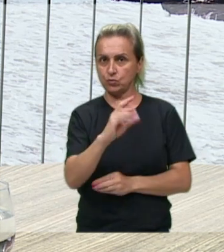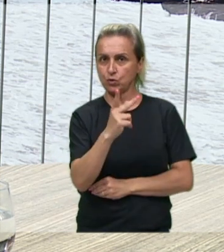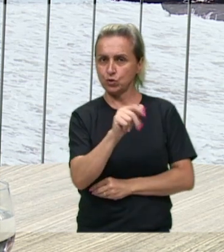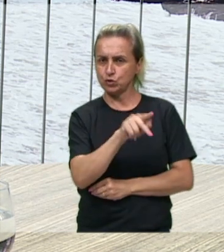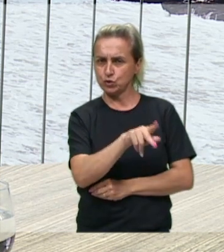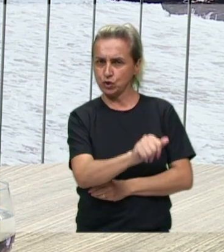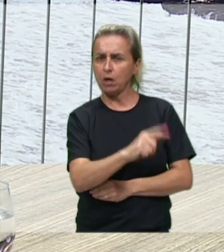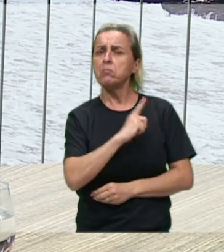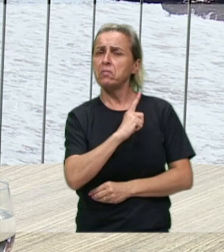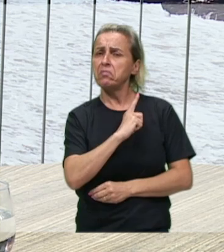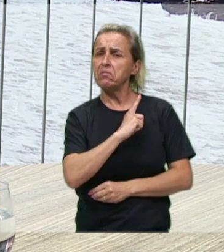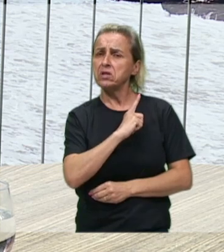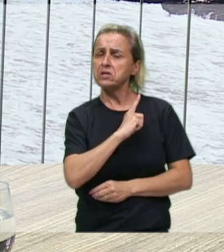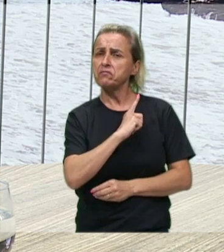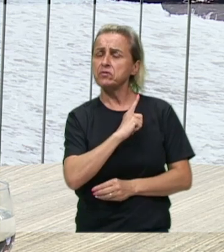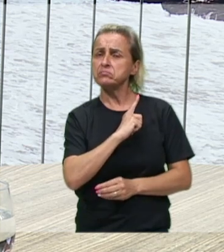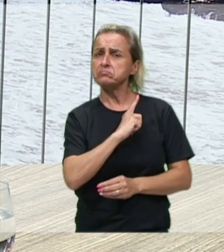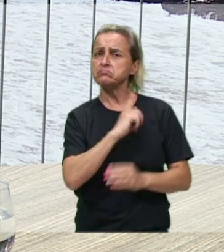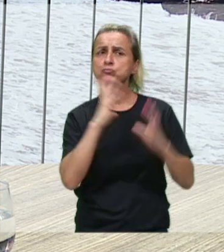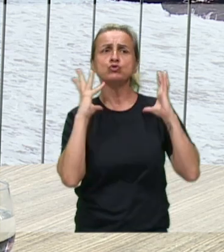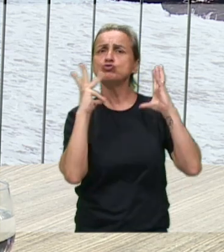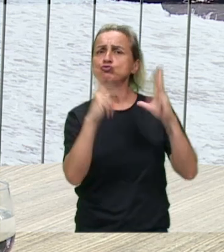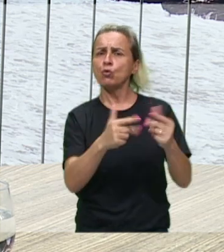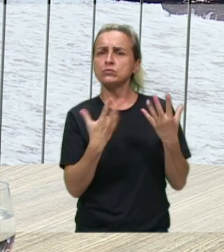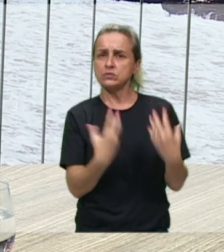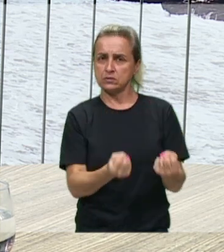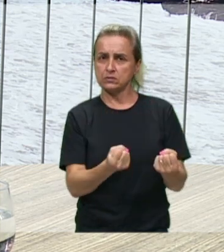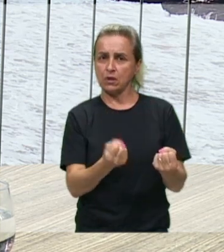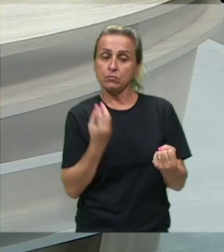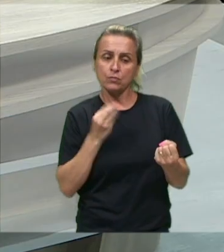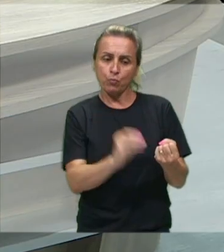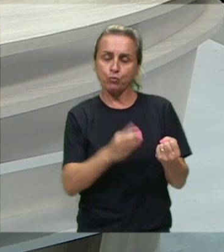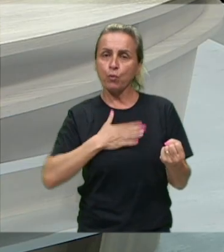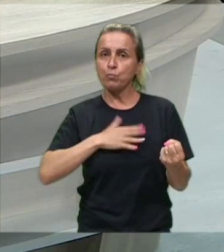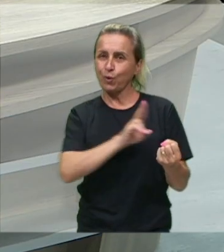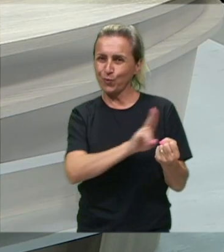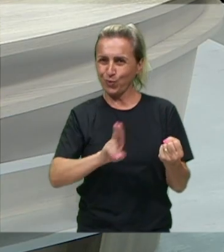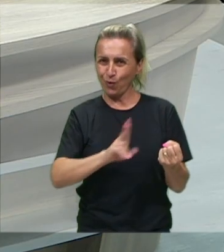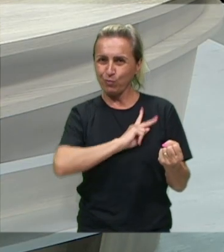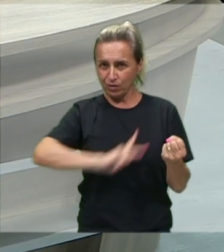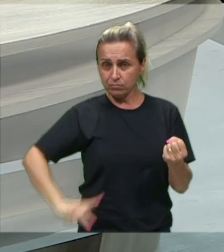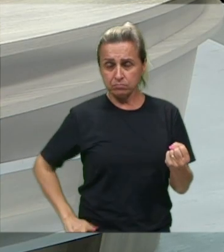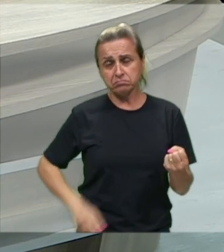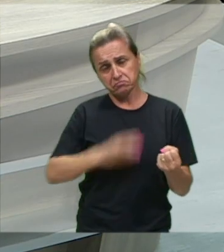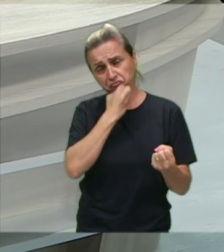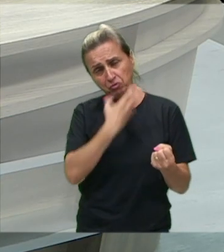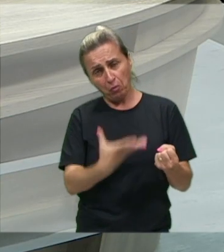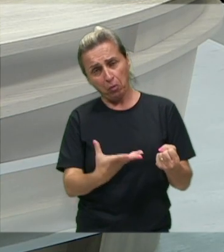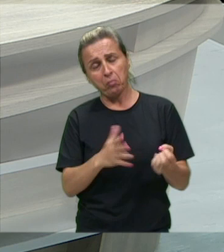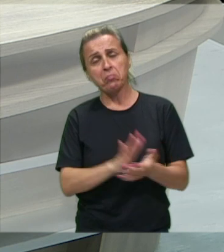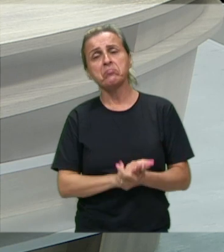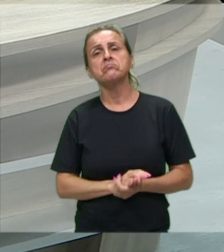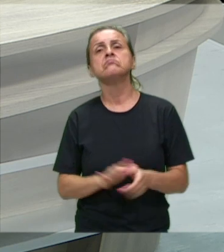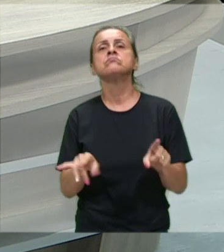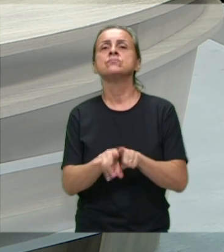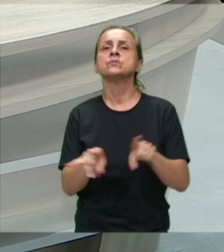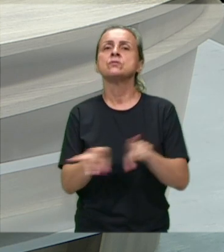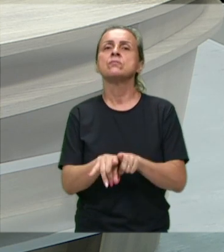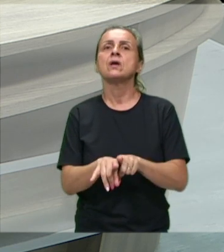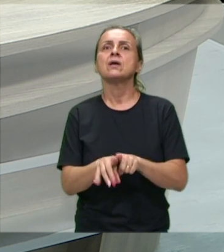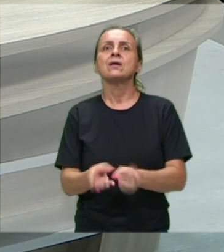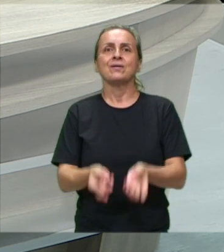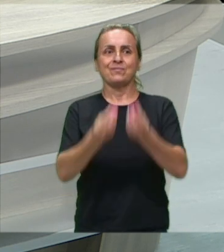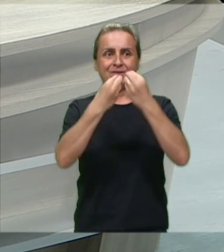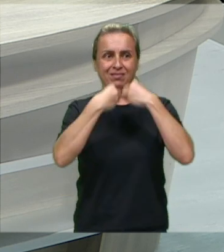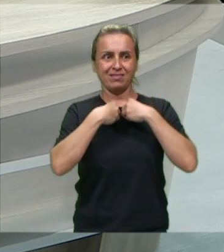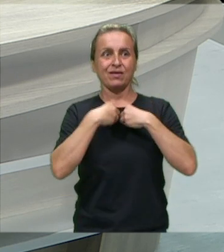das indústrias, solicitando meu nome, coloquei numa disposição. Foi bom. E, consequentemente, acho que me deu um pouco mais de vontade, né,